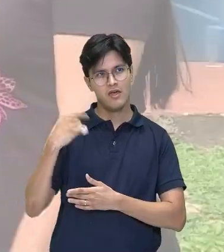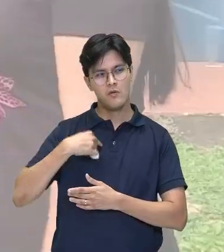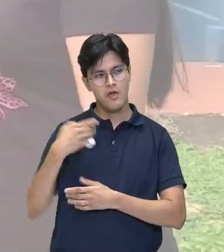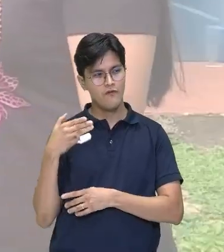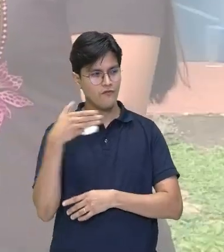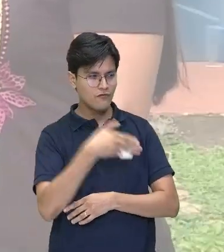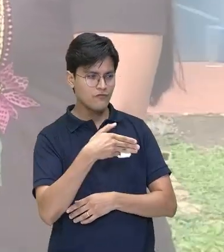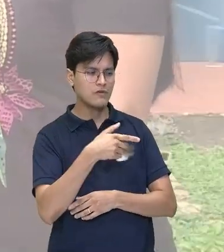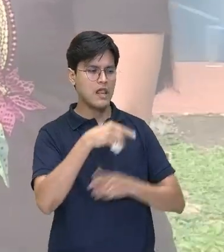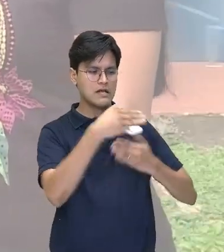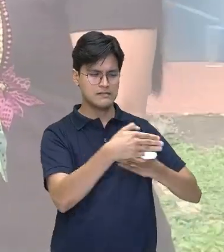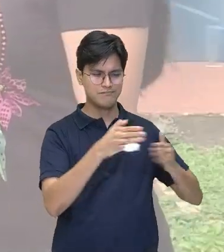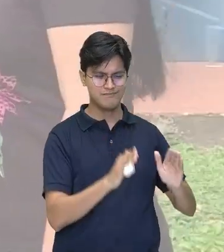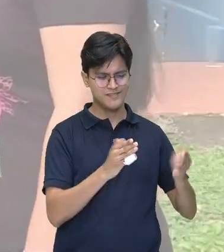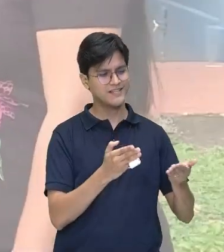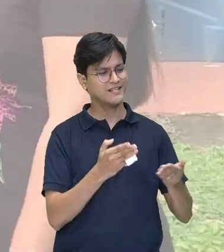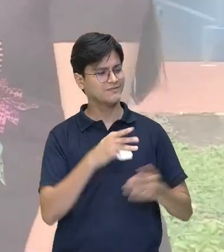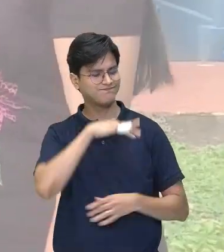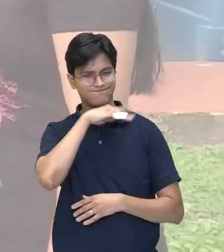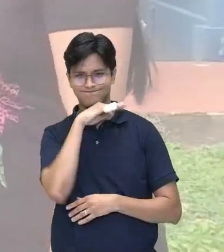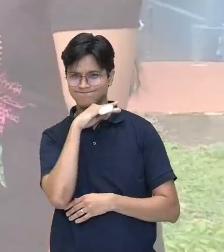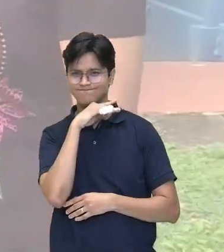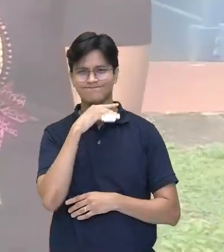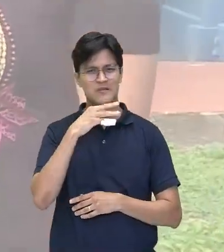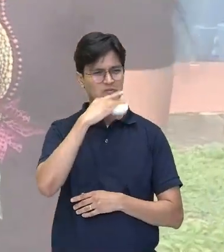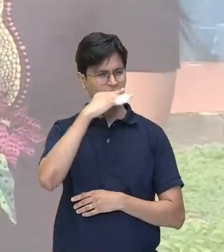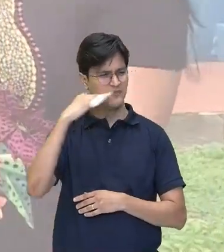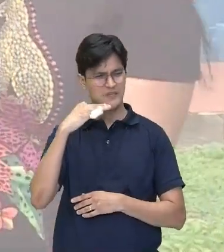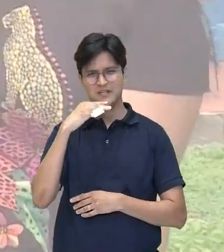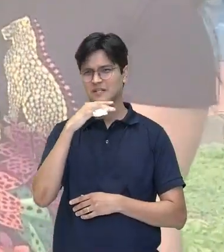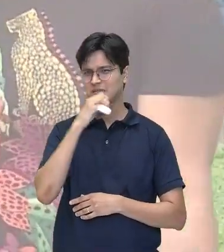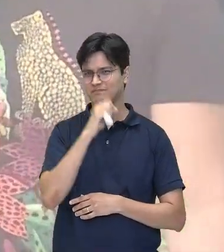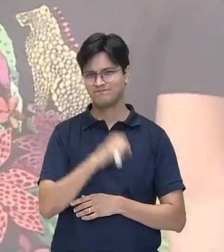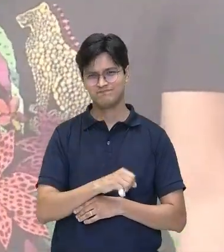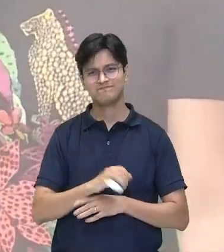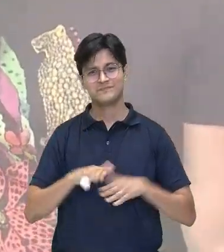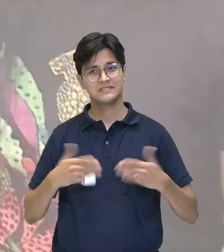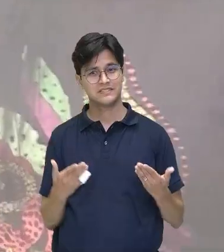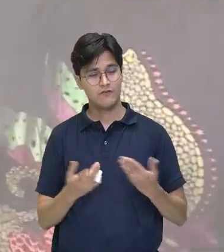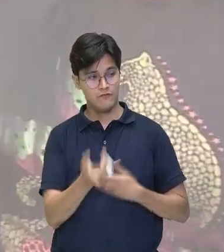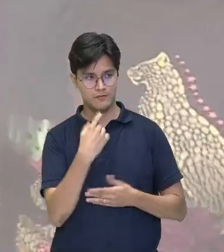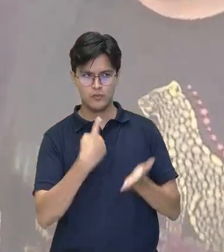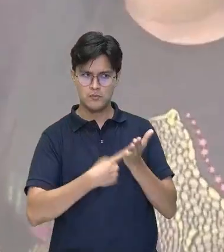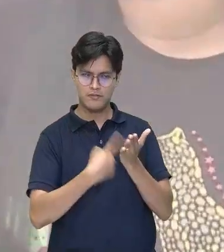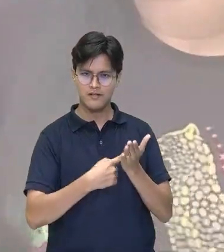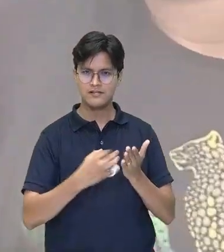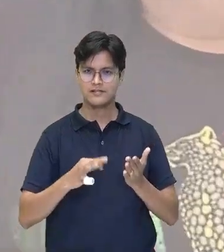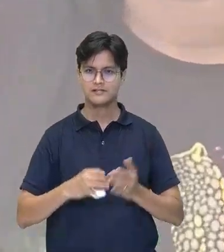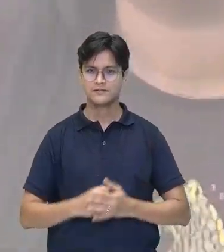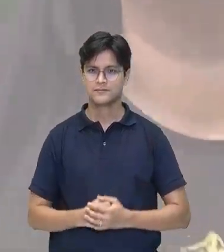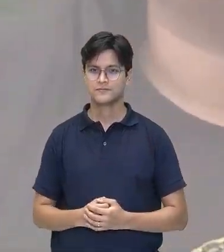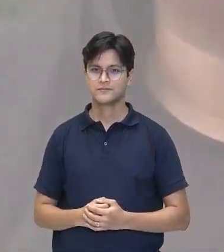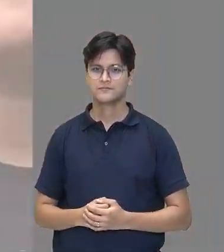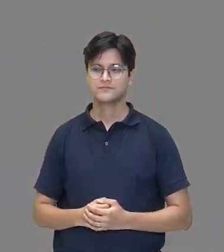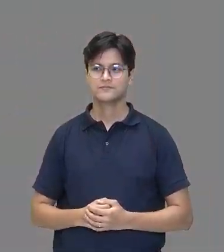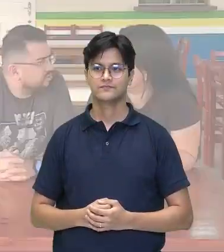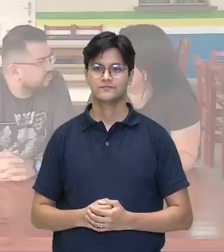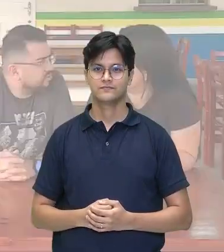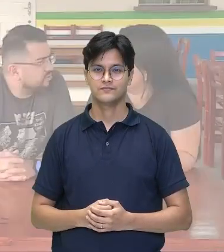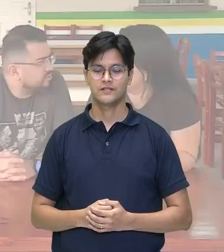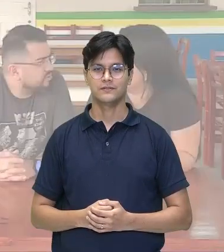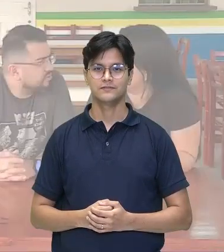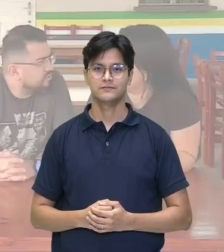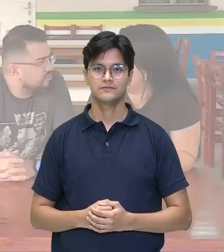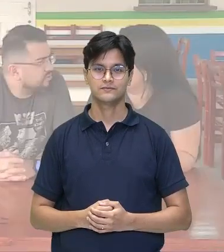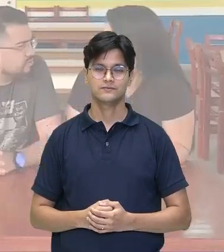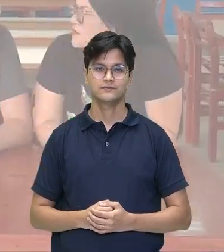mofo. Mas vamos marcar, vamos. Bora marcar aí. Bora tentar, né? Precisa, né? Por Só favor, tem que trabalho, descansar um pouco.